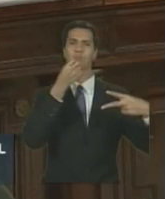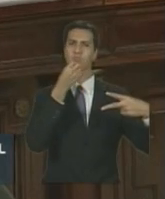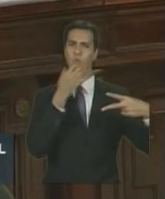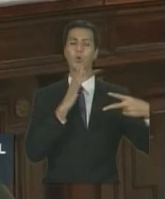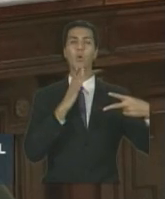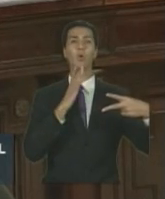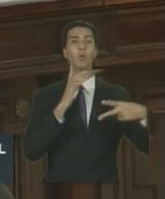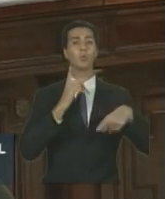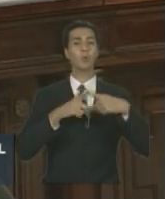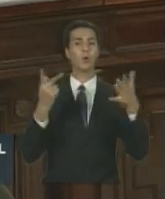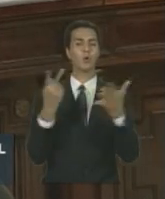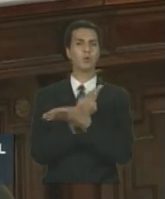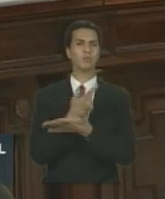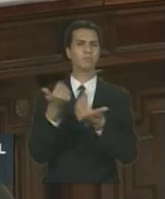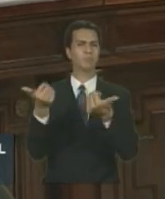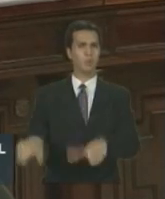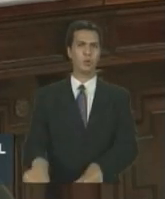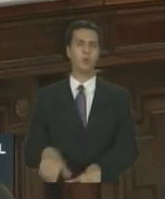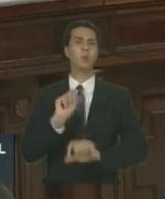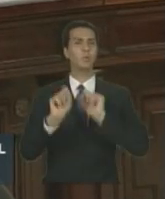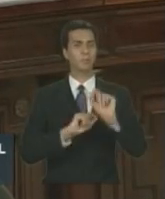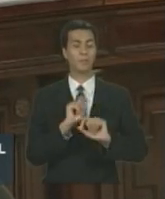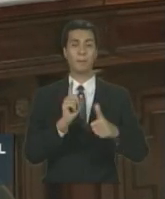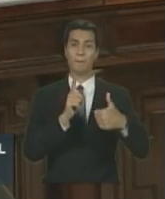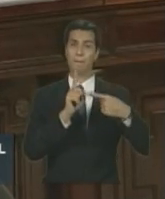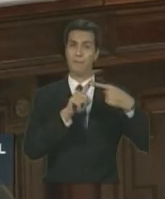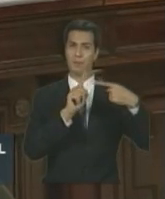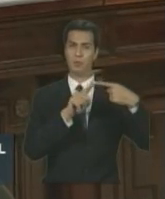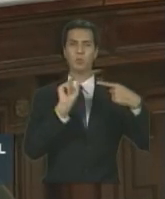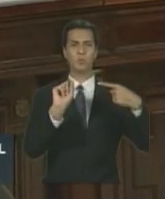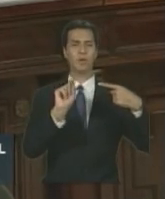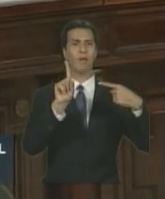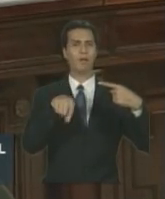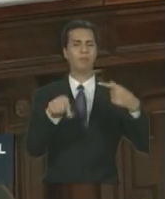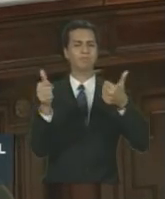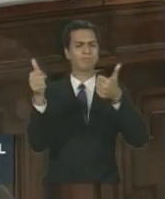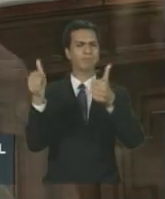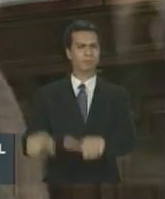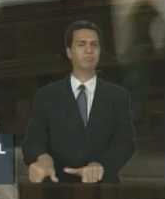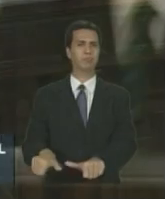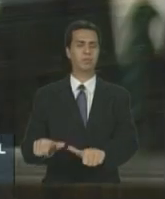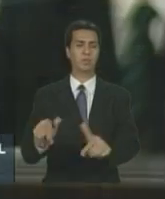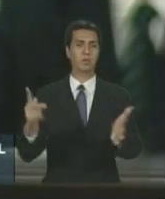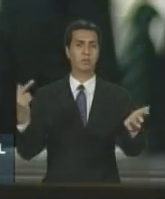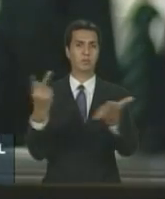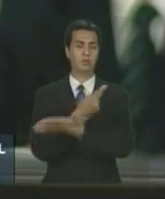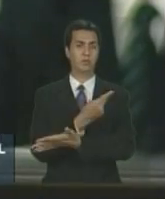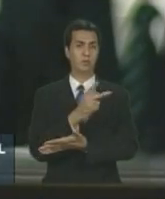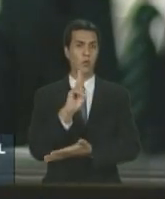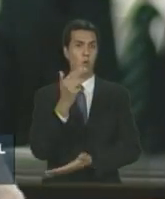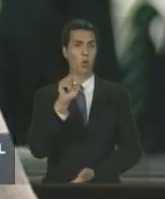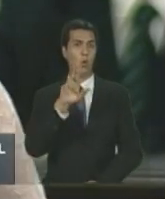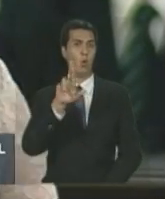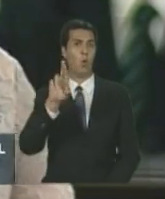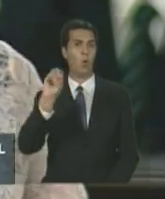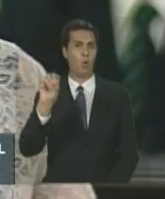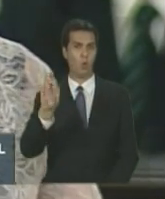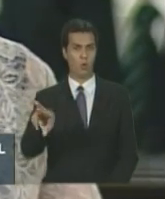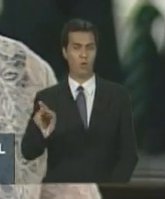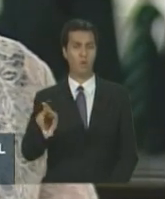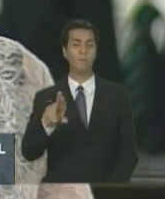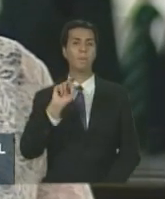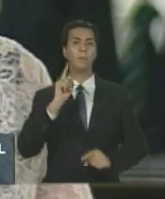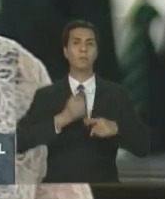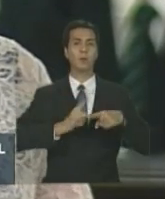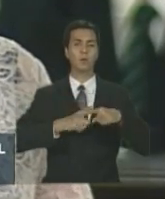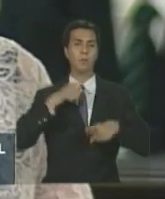Primeiro, é o próprio horror. Acho que ali no Holocausto e toda a política nazista